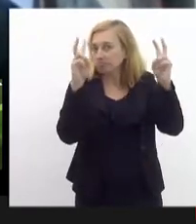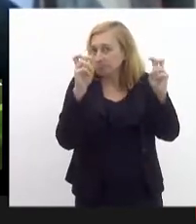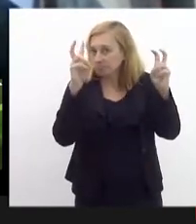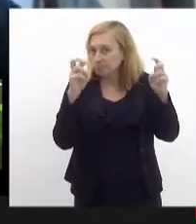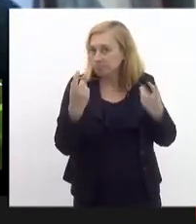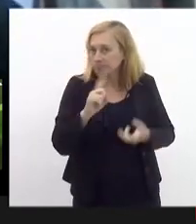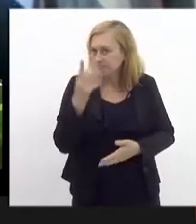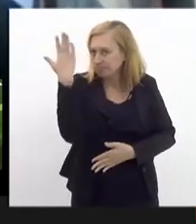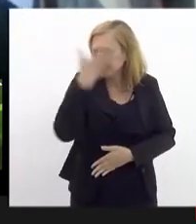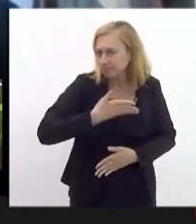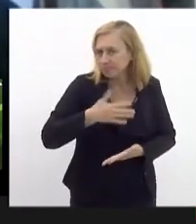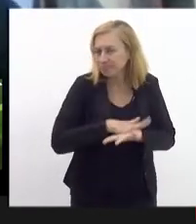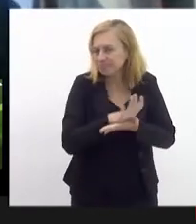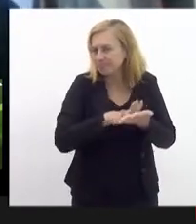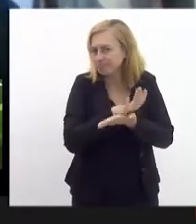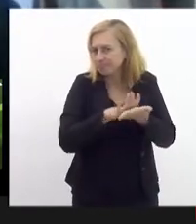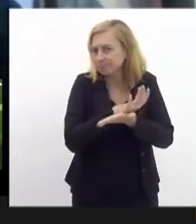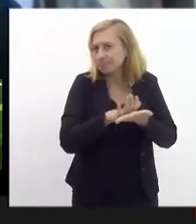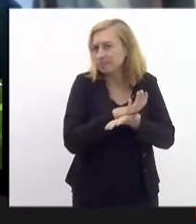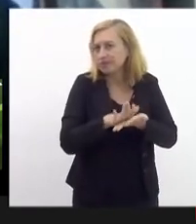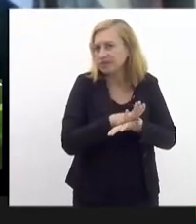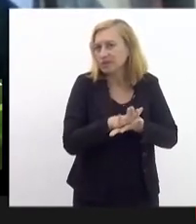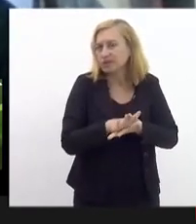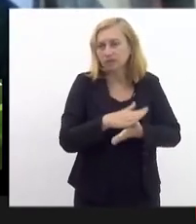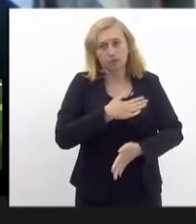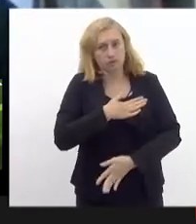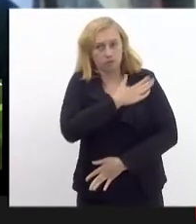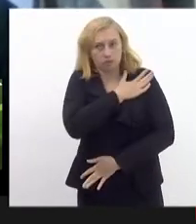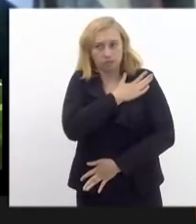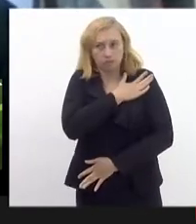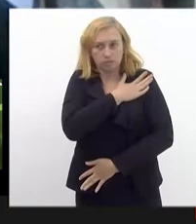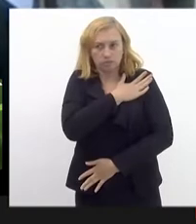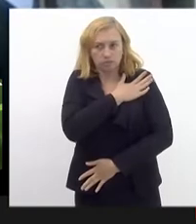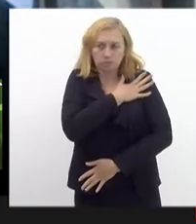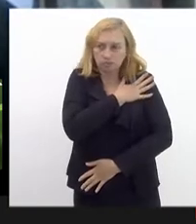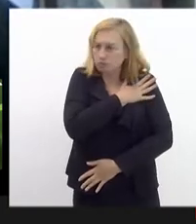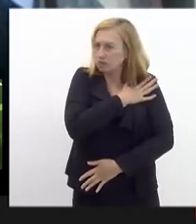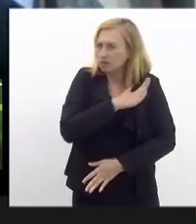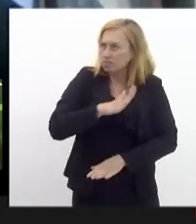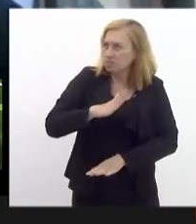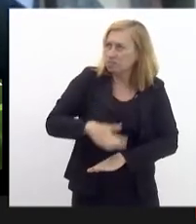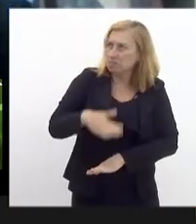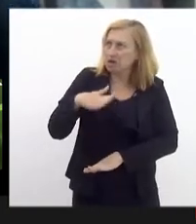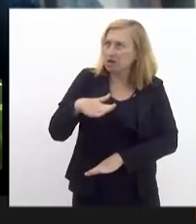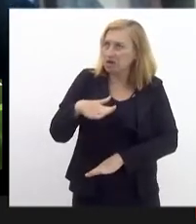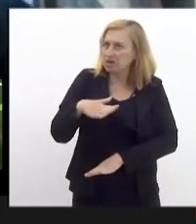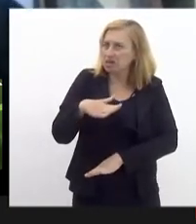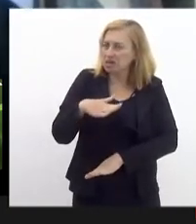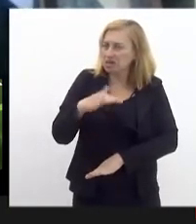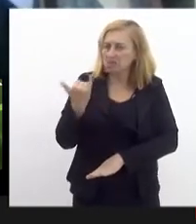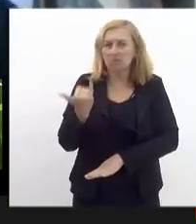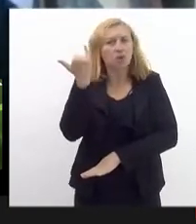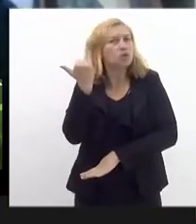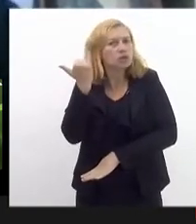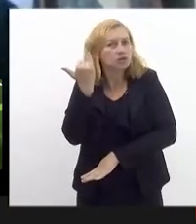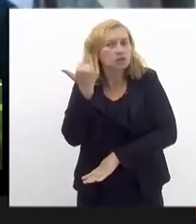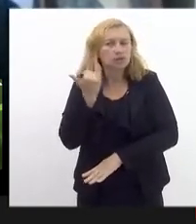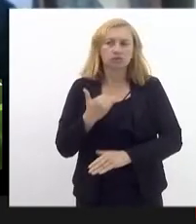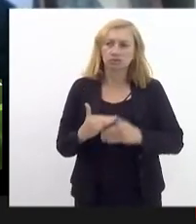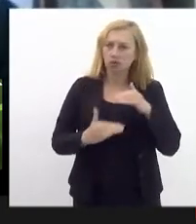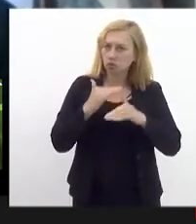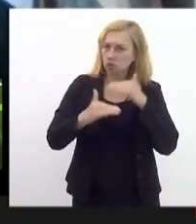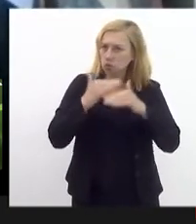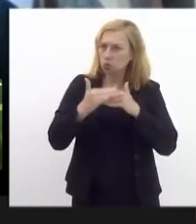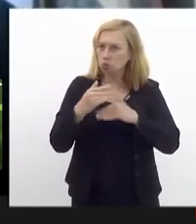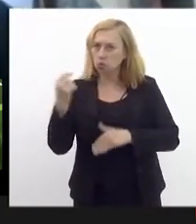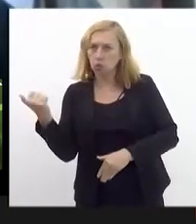está provado em nenhum lugar que a militarização é mais benéfica para o desenvolvimento